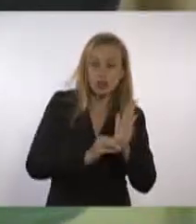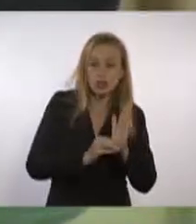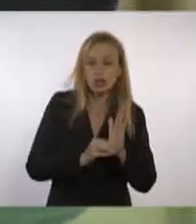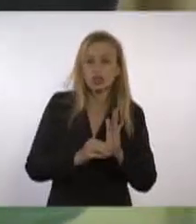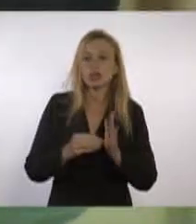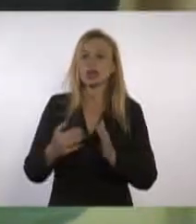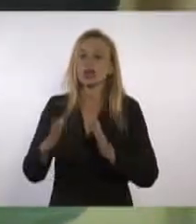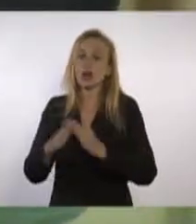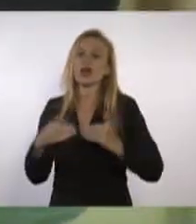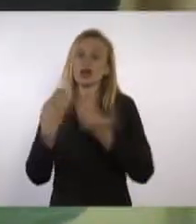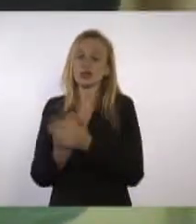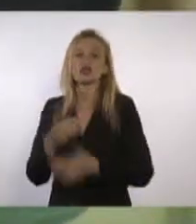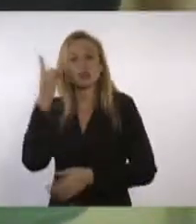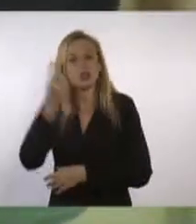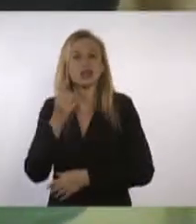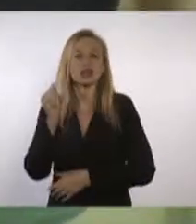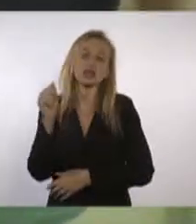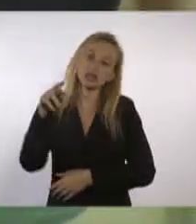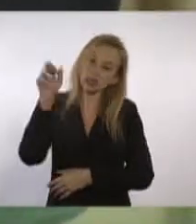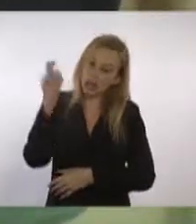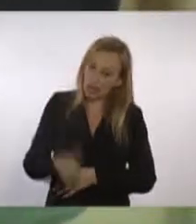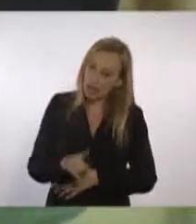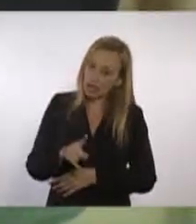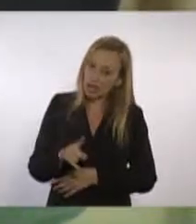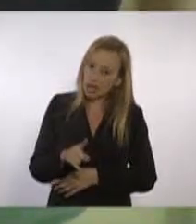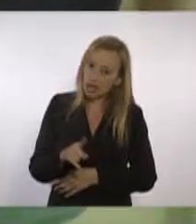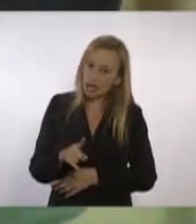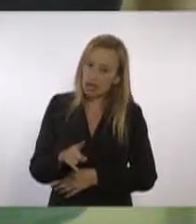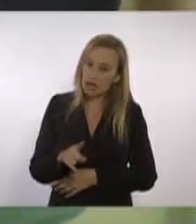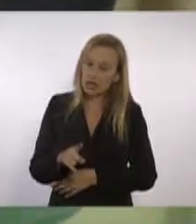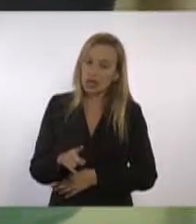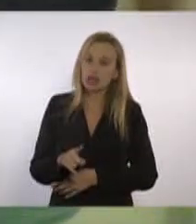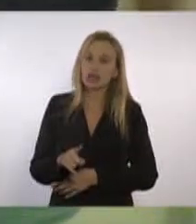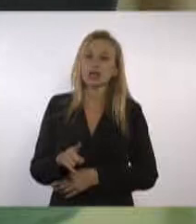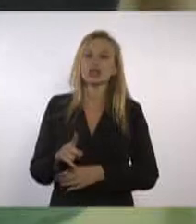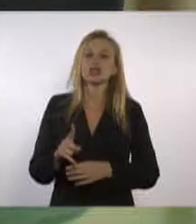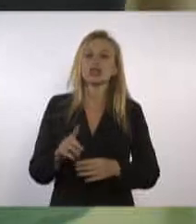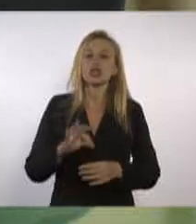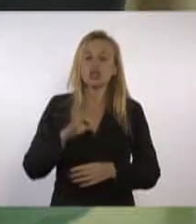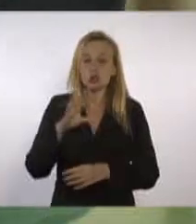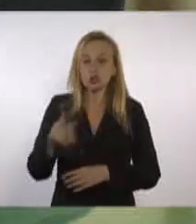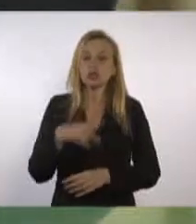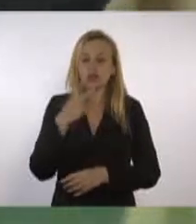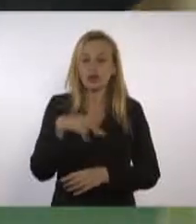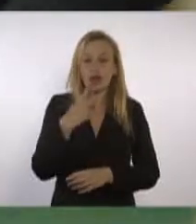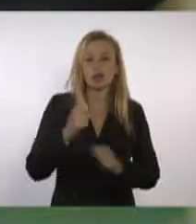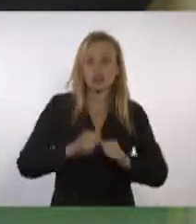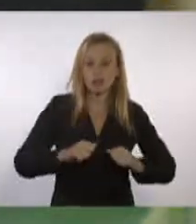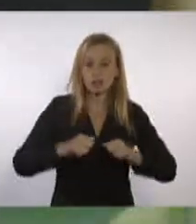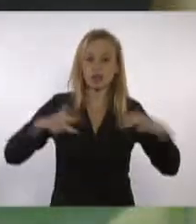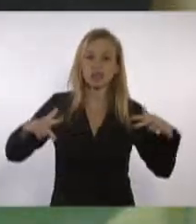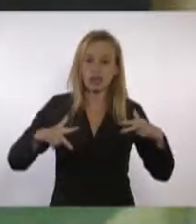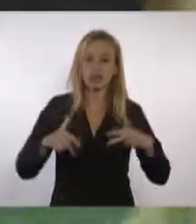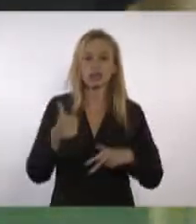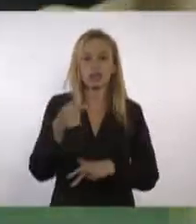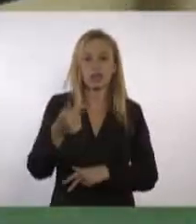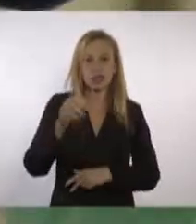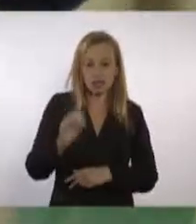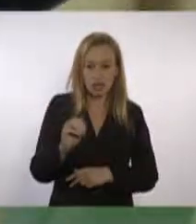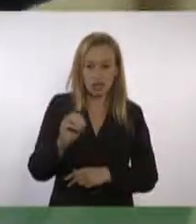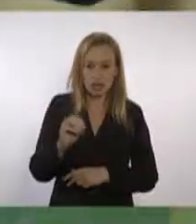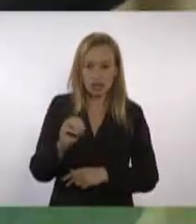os termos dos debates em plenário, onde consta os 70 dossiês. Isso já está deliberado. Eu só